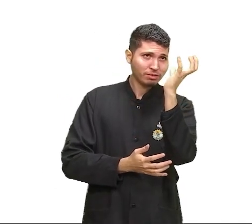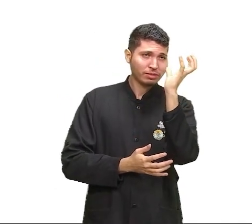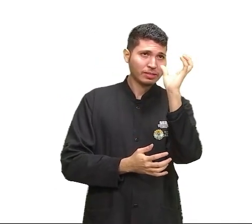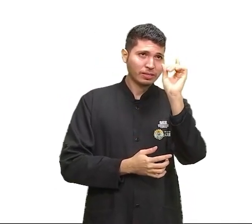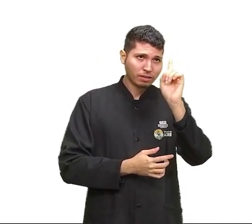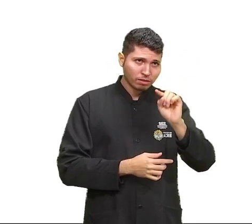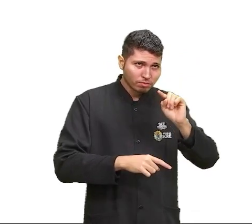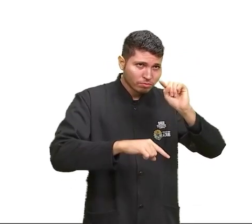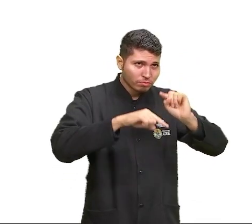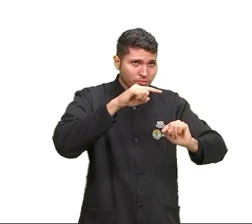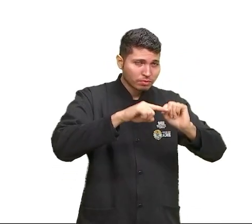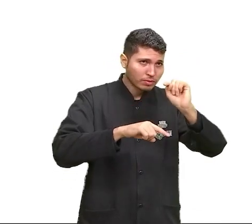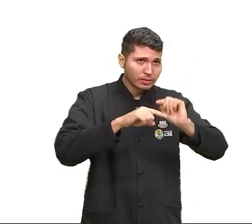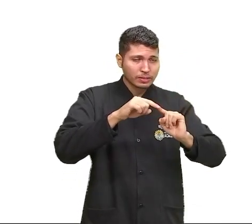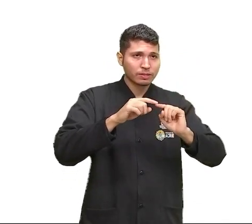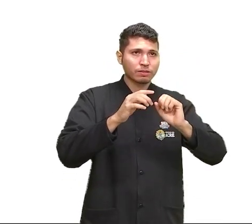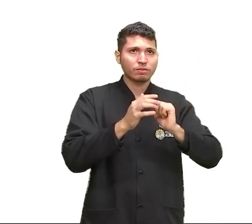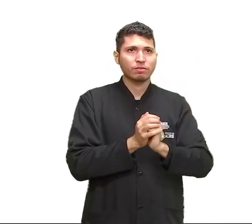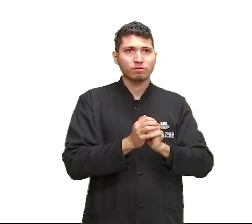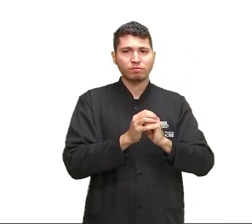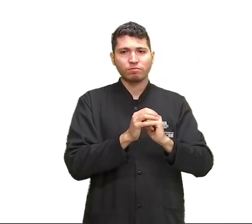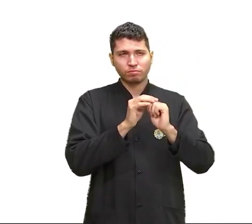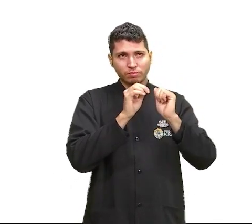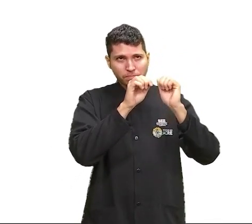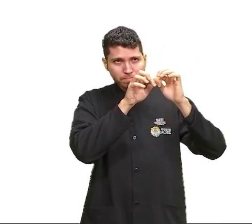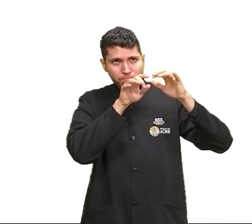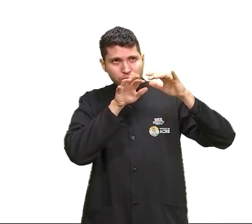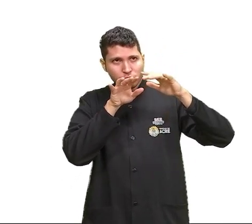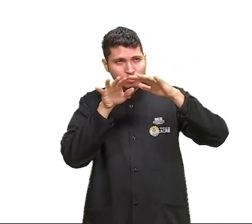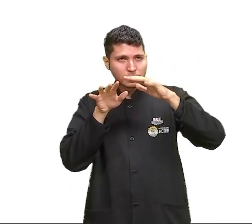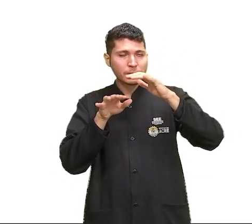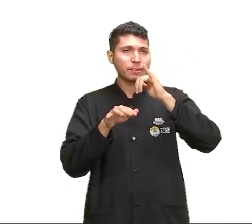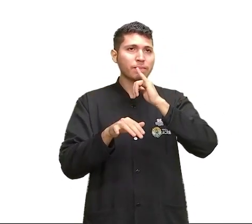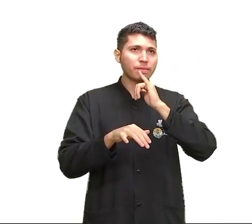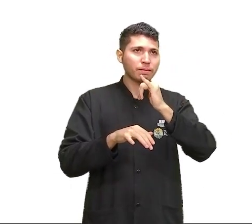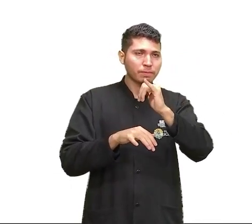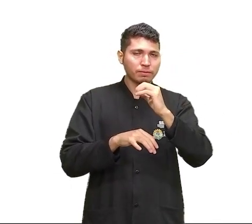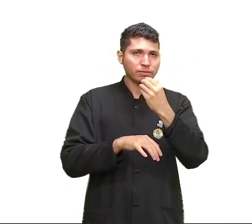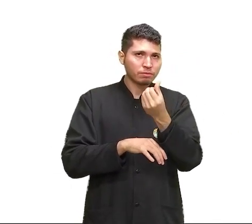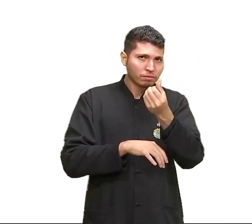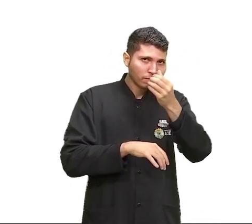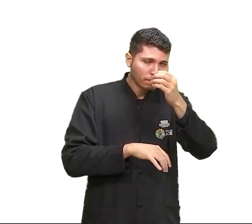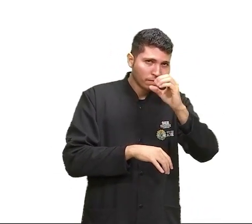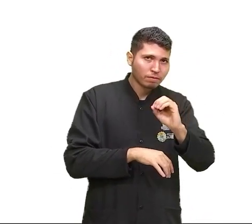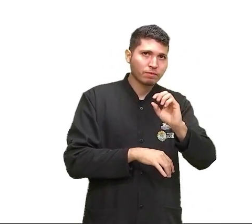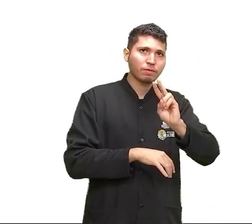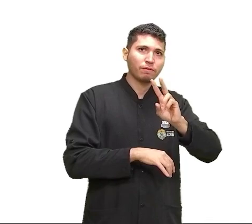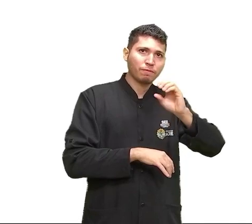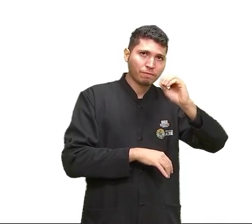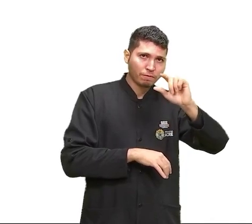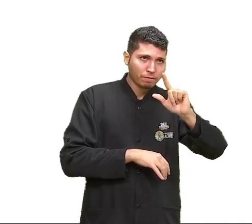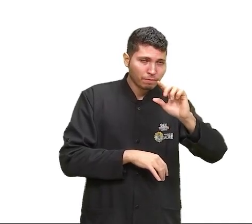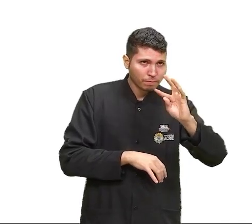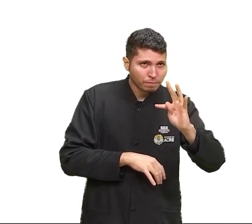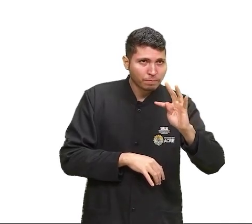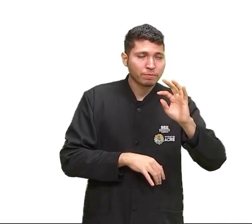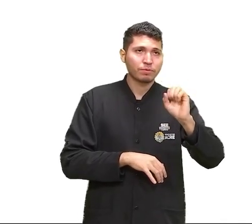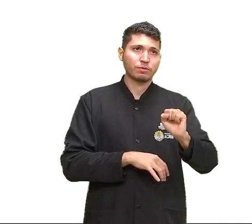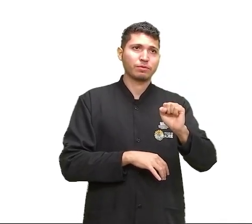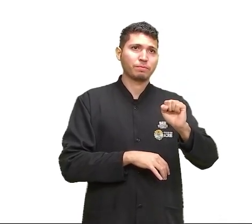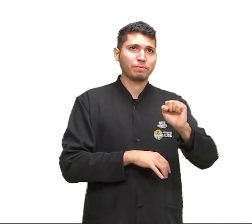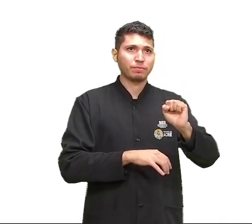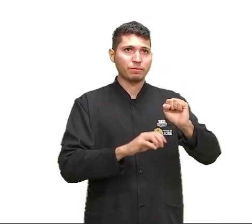que transforma a energia elétrica em energia luminosa. Logo, as lâmpadas de 60 volts têm uma luminosidade inferior a uma lâmpada de 100